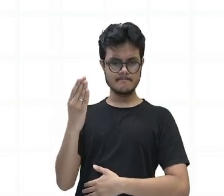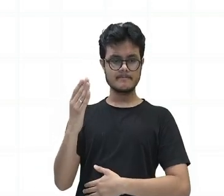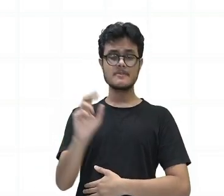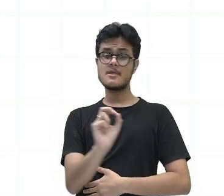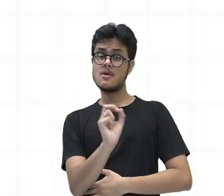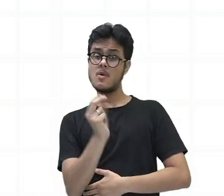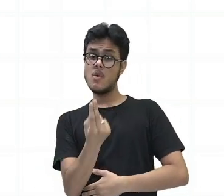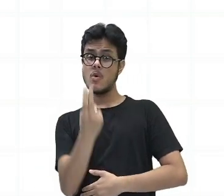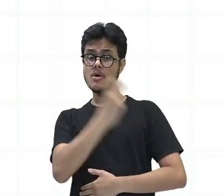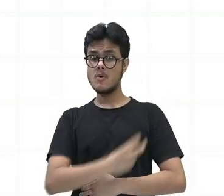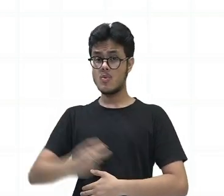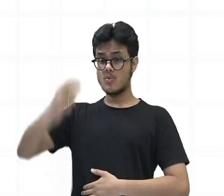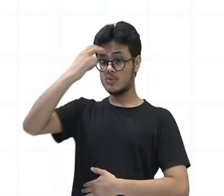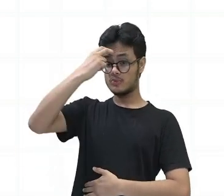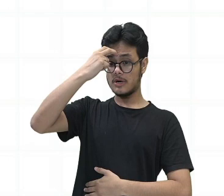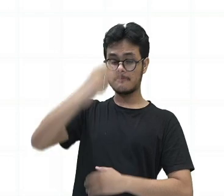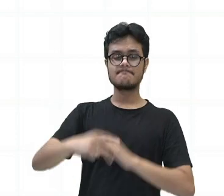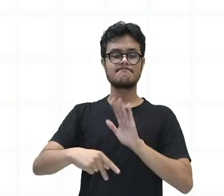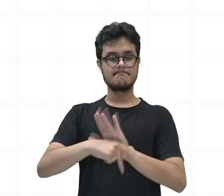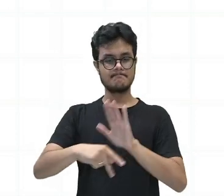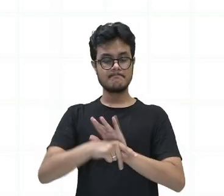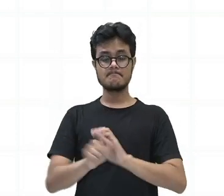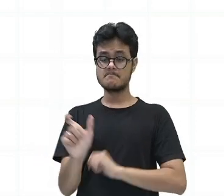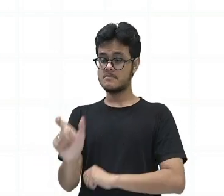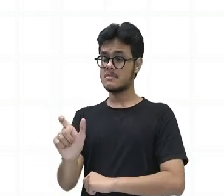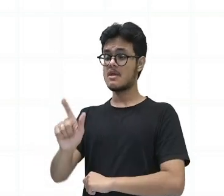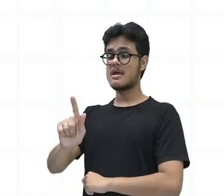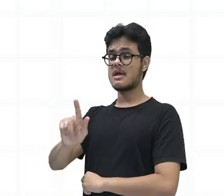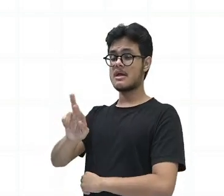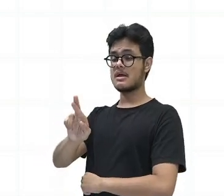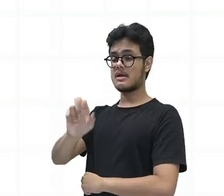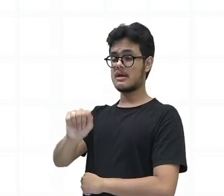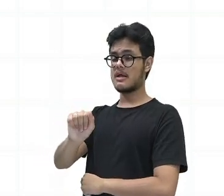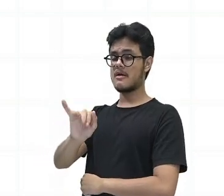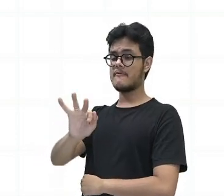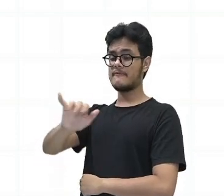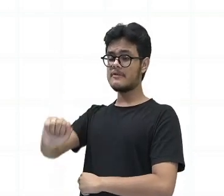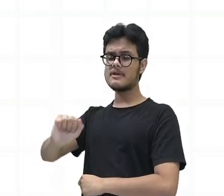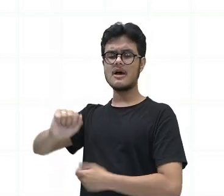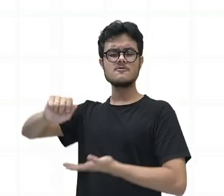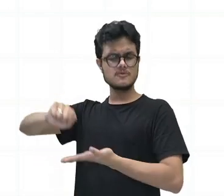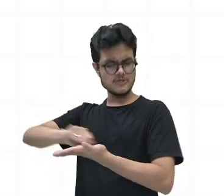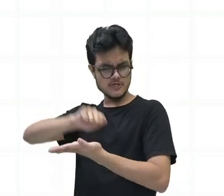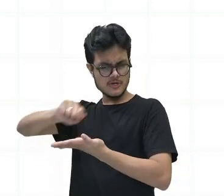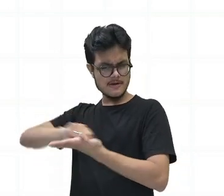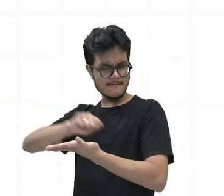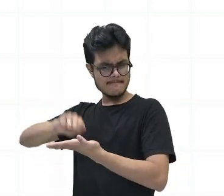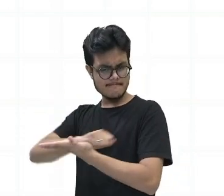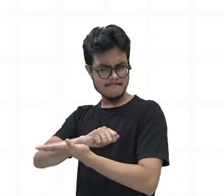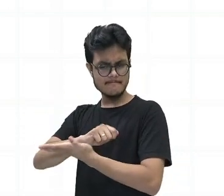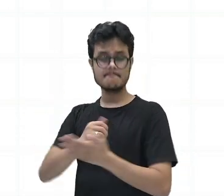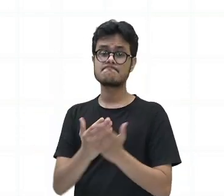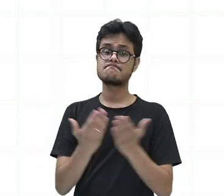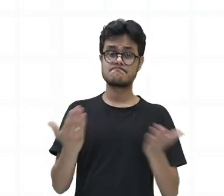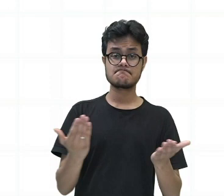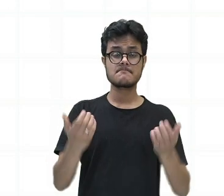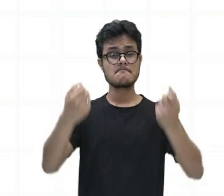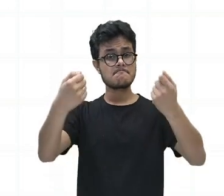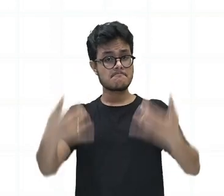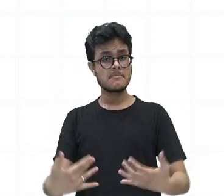de pessoas de uma matriz biológica e cultural. Grafia é o registro